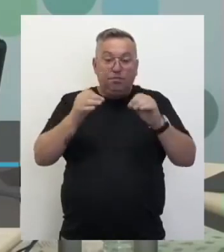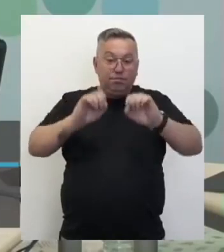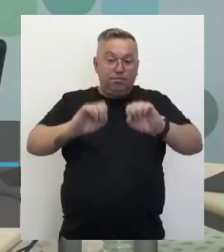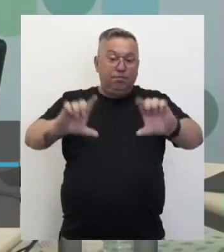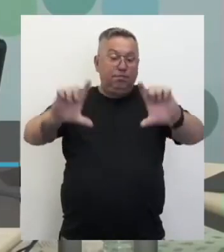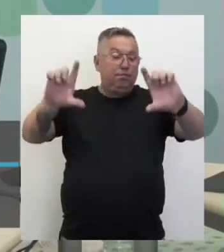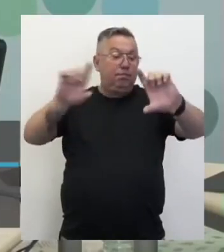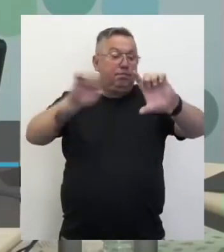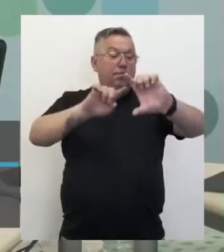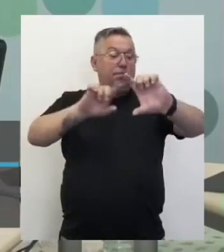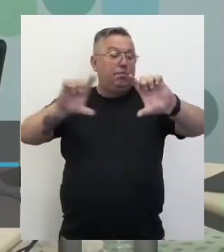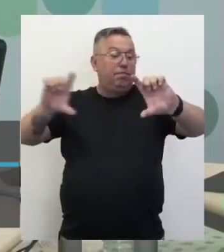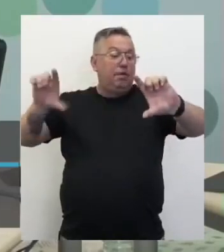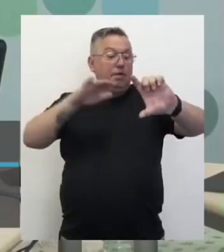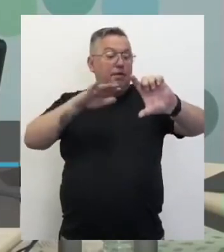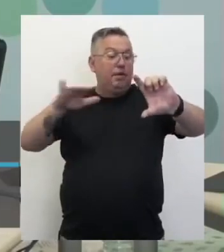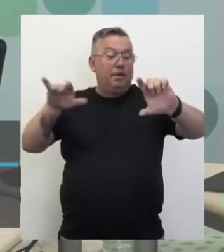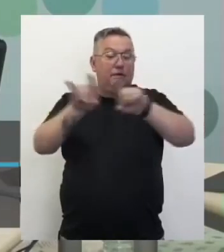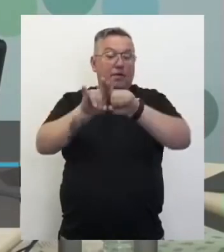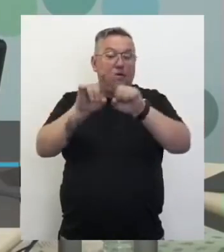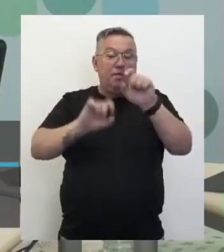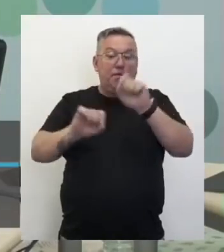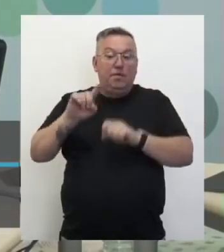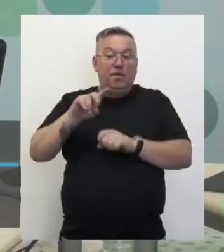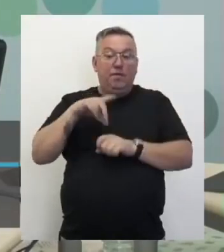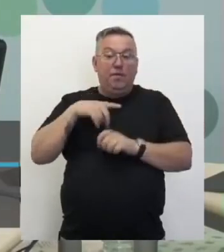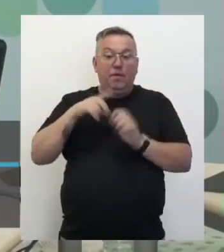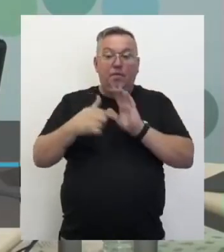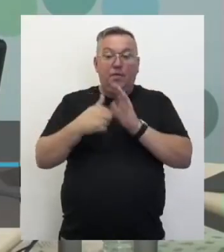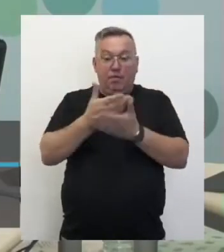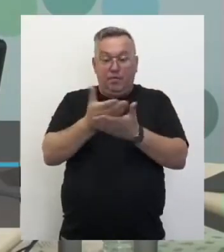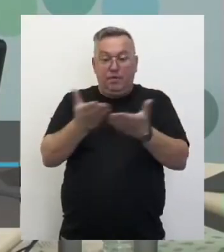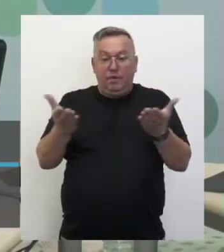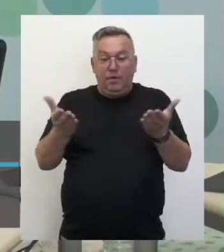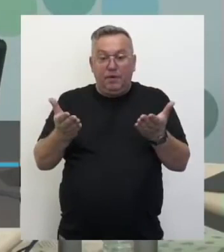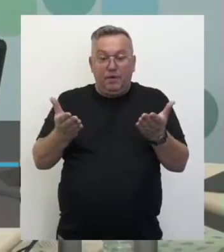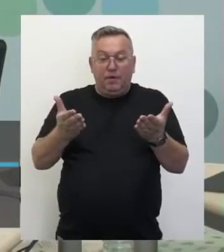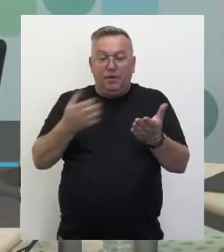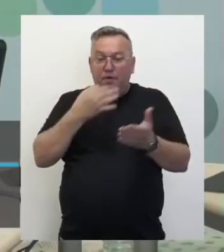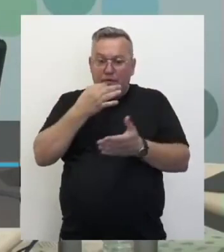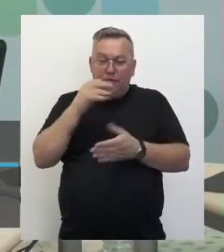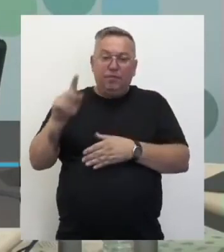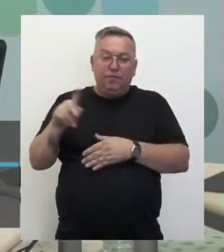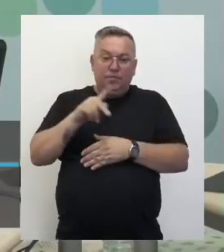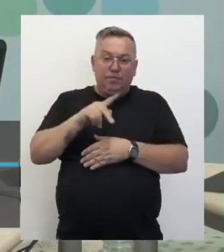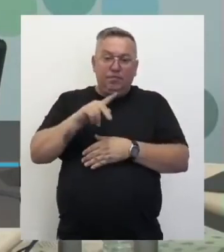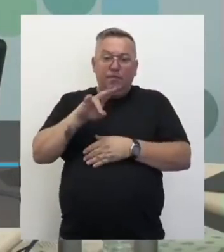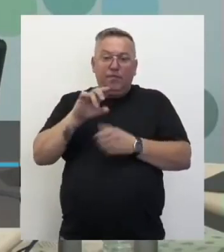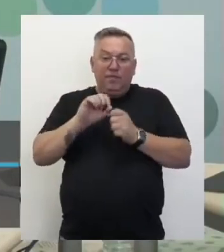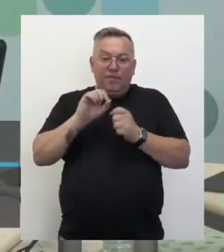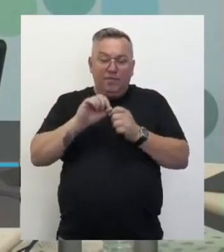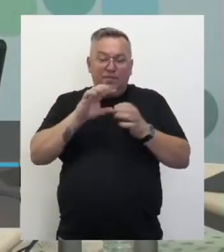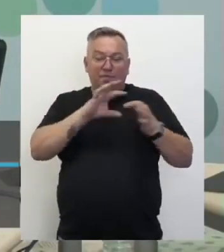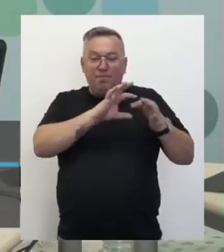né, professora? Então, vai aparecer aí para vocês, eu acho que a professora Andréia até vai fazer uma